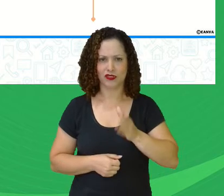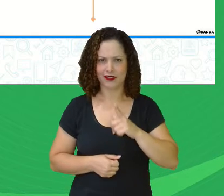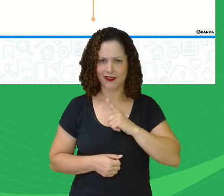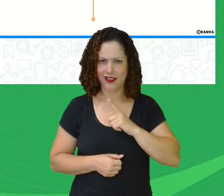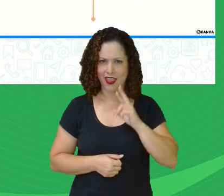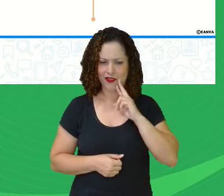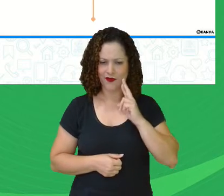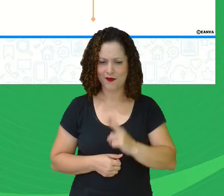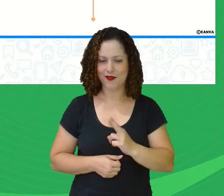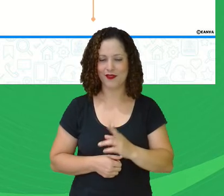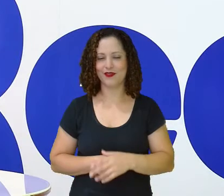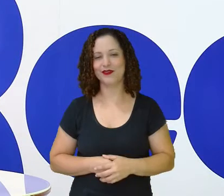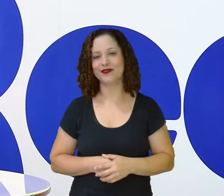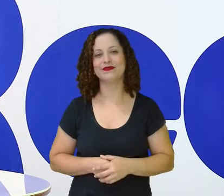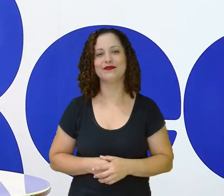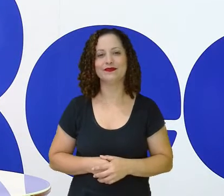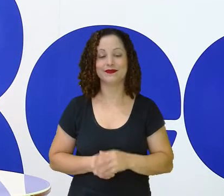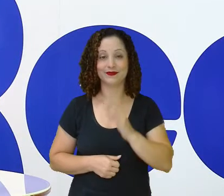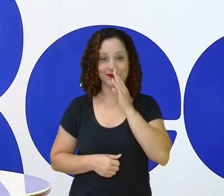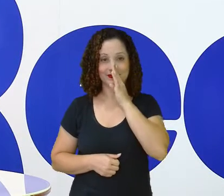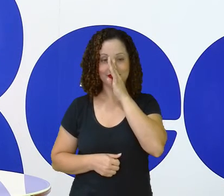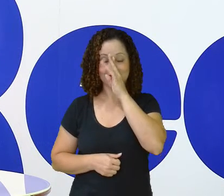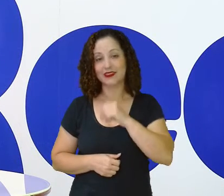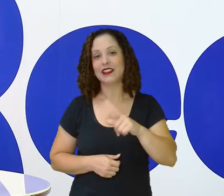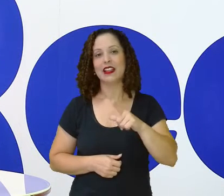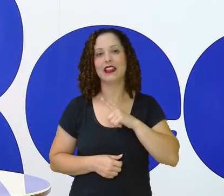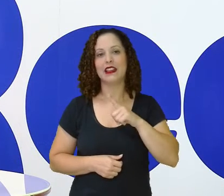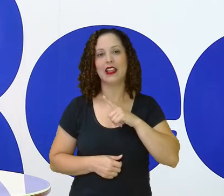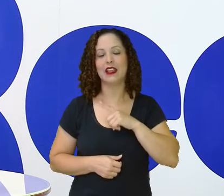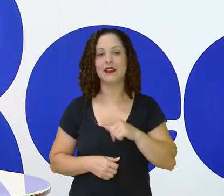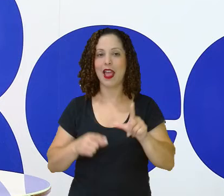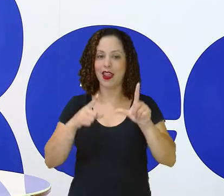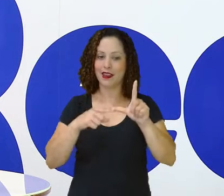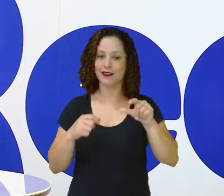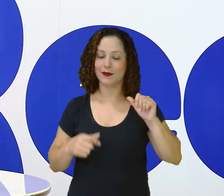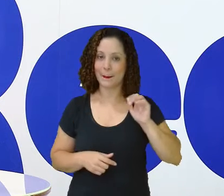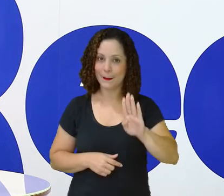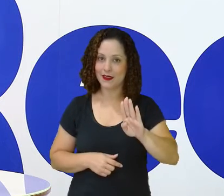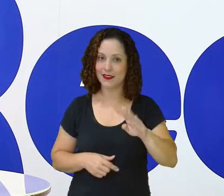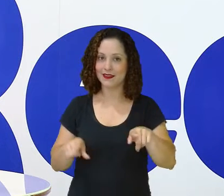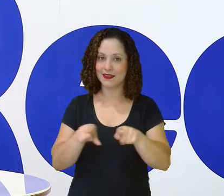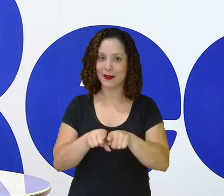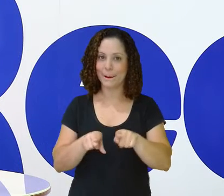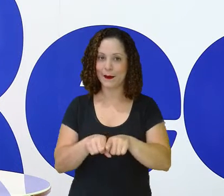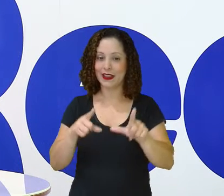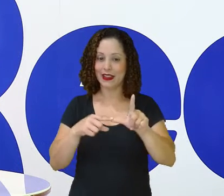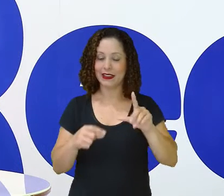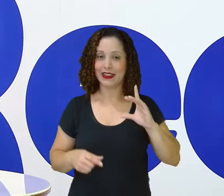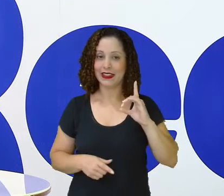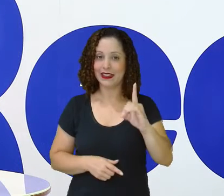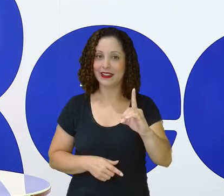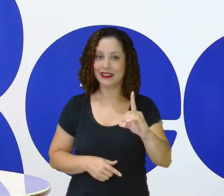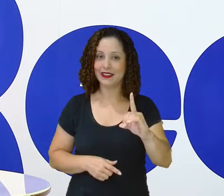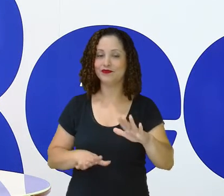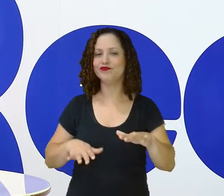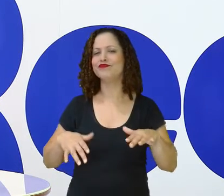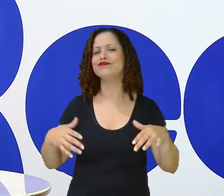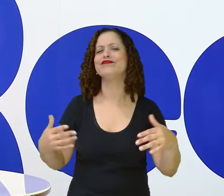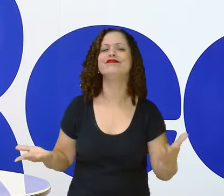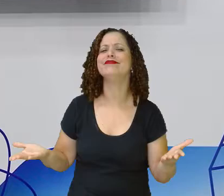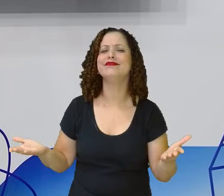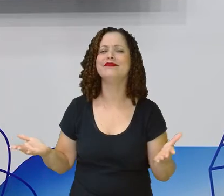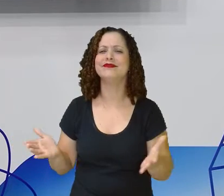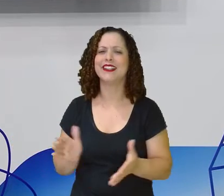responderam? Bom, tem letra B e tem letra D. E aí?